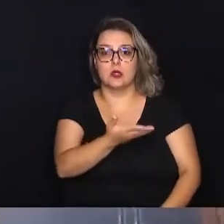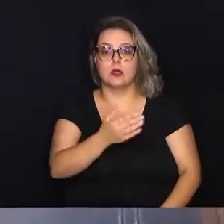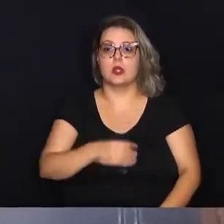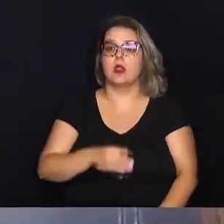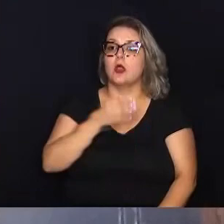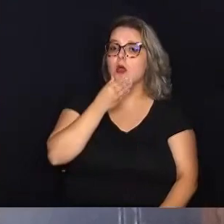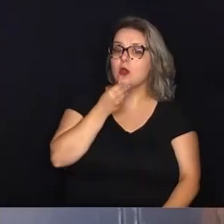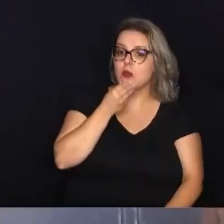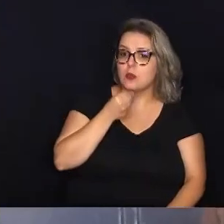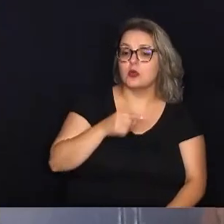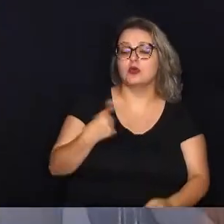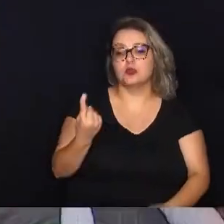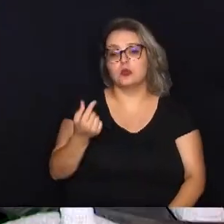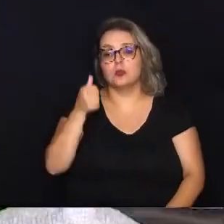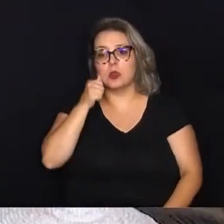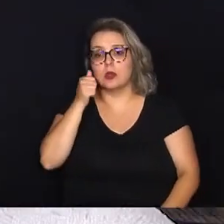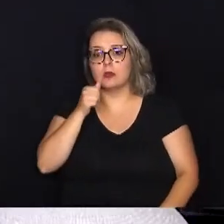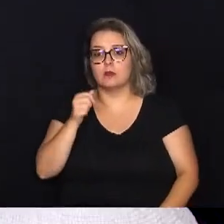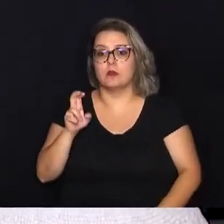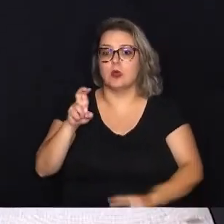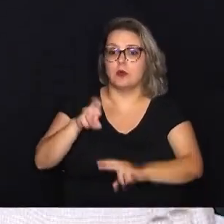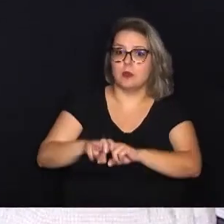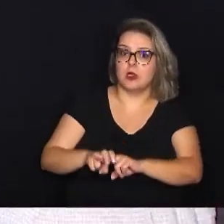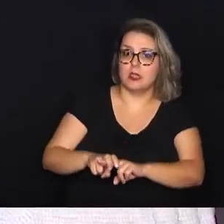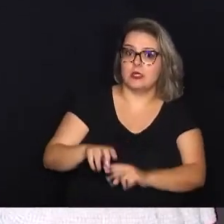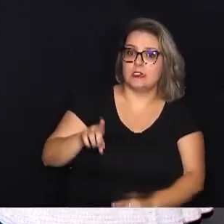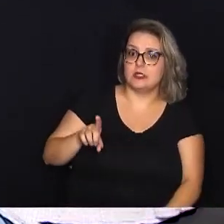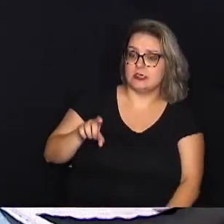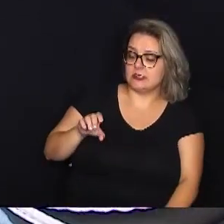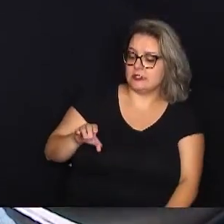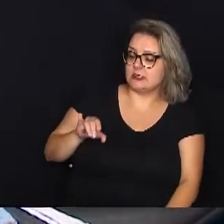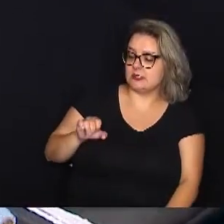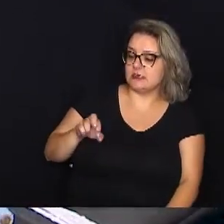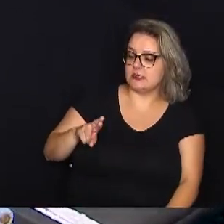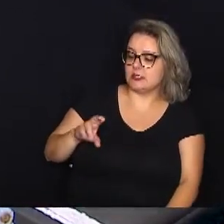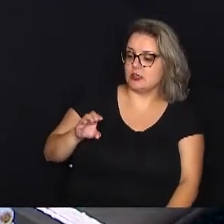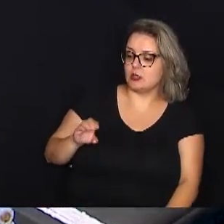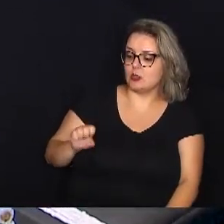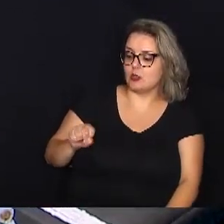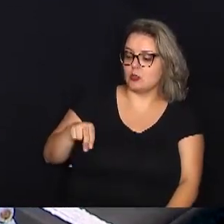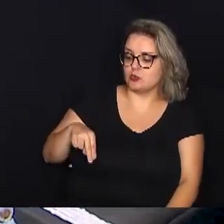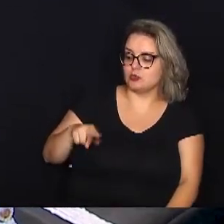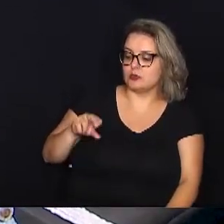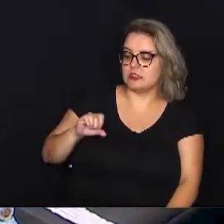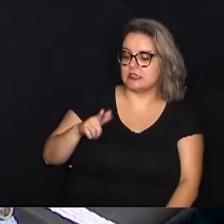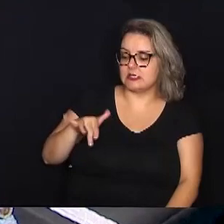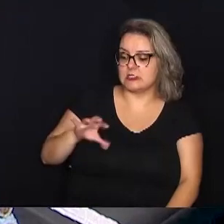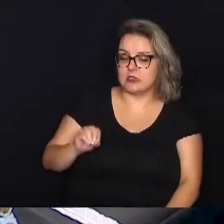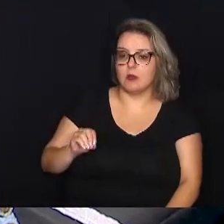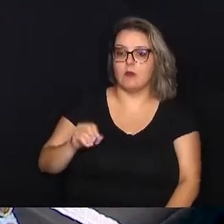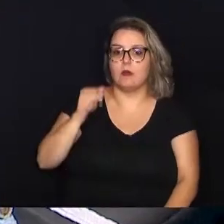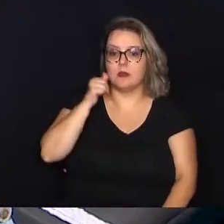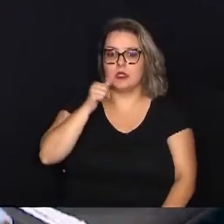outra peça é masculina. É uma cadeira de circuncisão feminina. Ela é